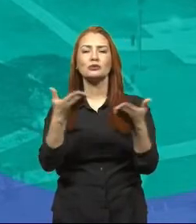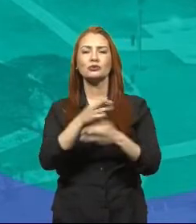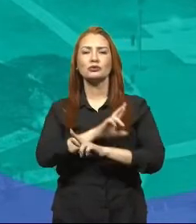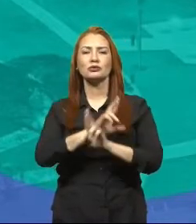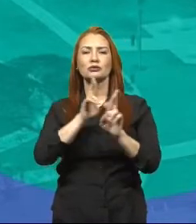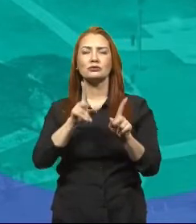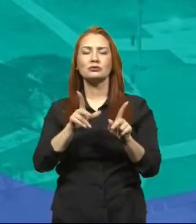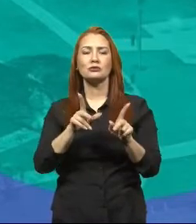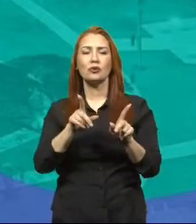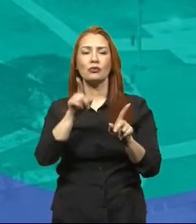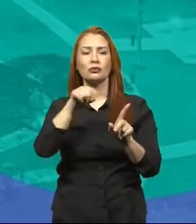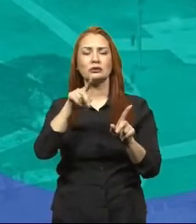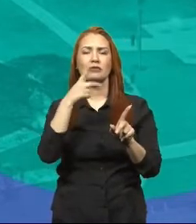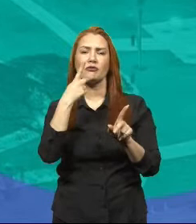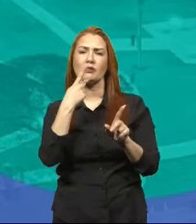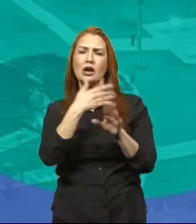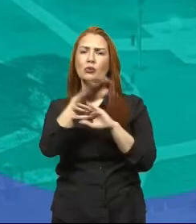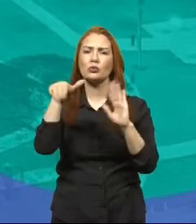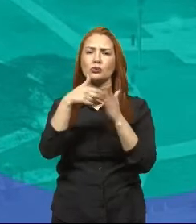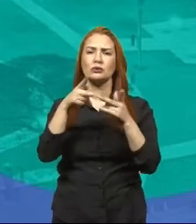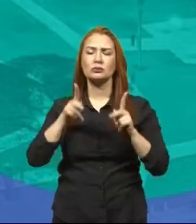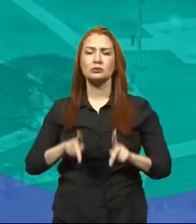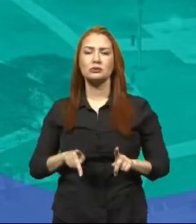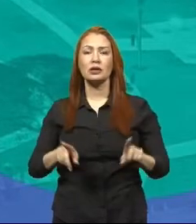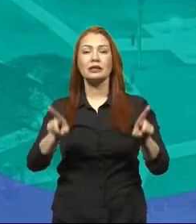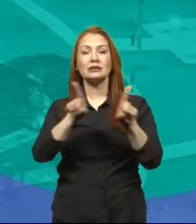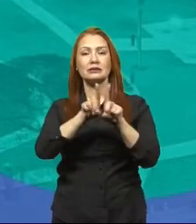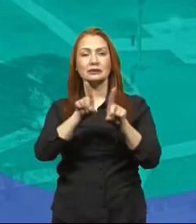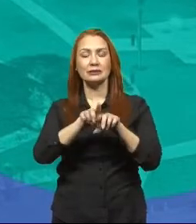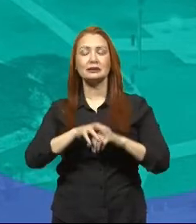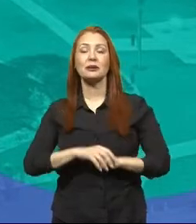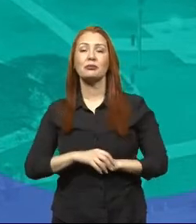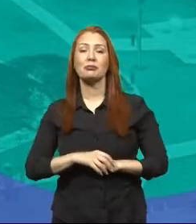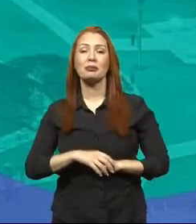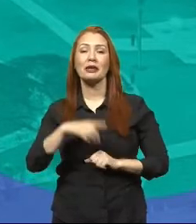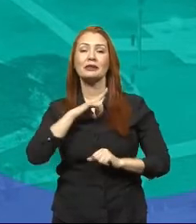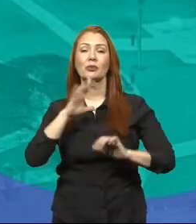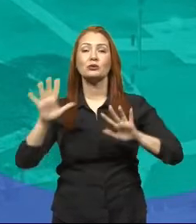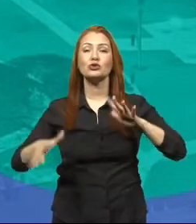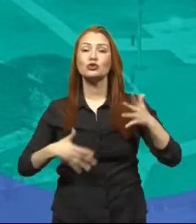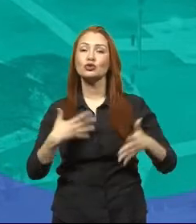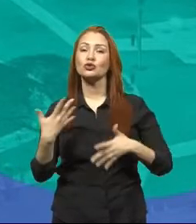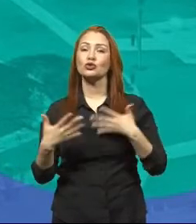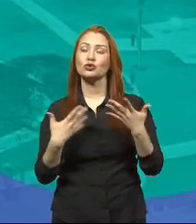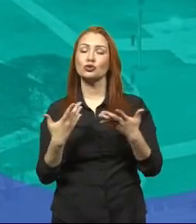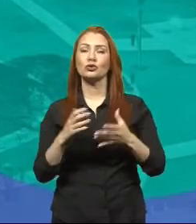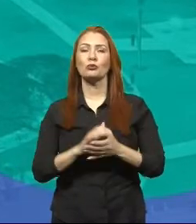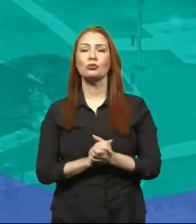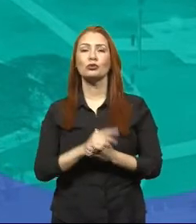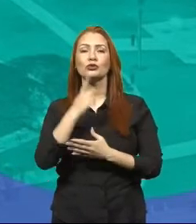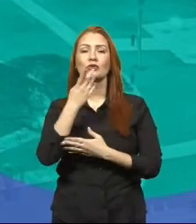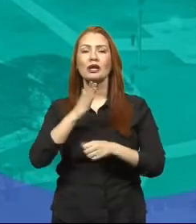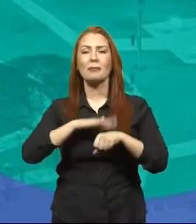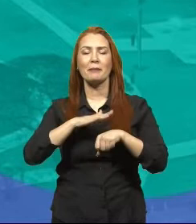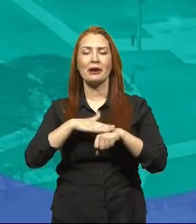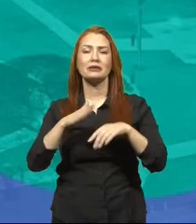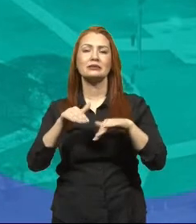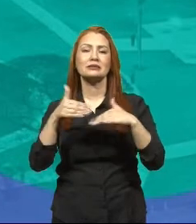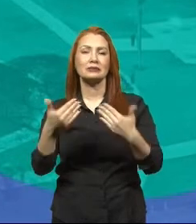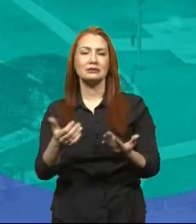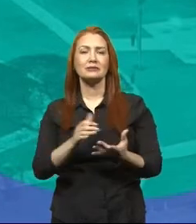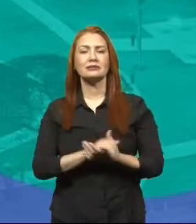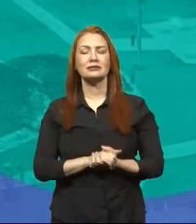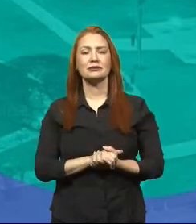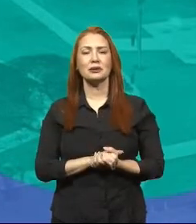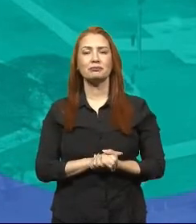Você fala com todo mundo, com isso você também é estimulado a falar muito mais, o que gera bastante ruído e alguma cacofonia. Paciência, são as